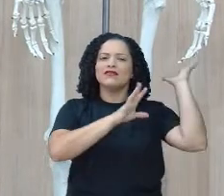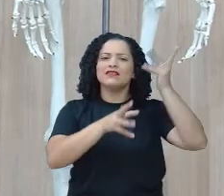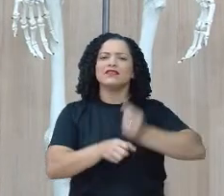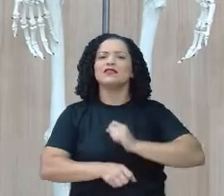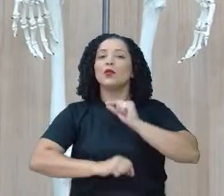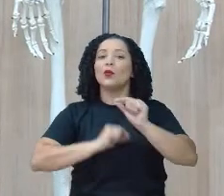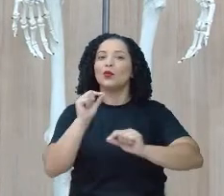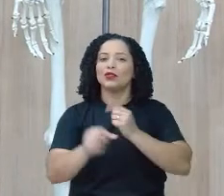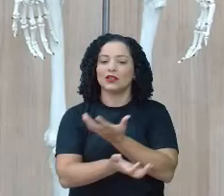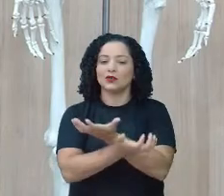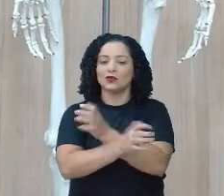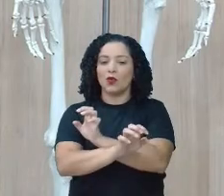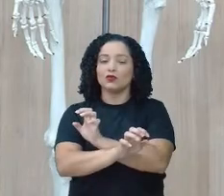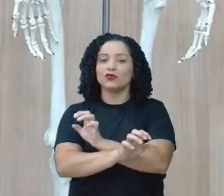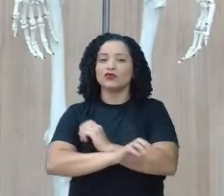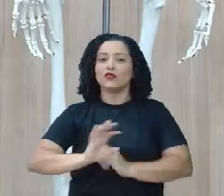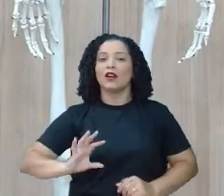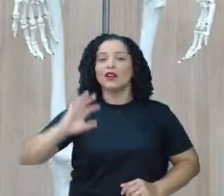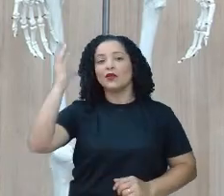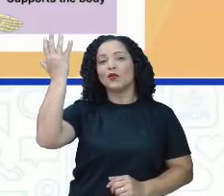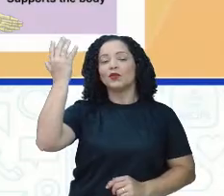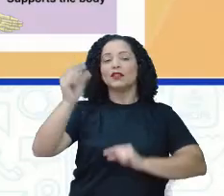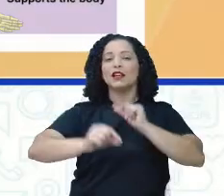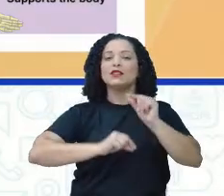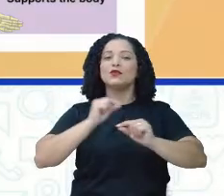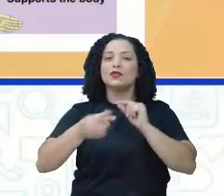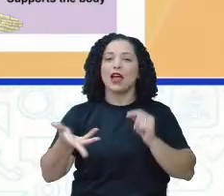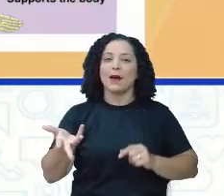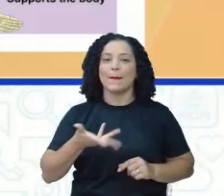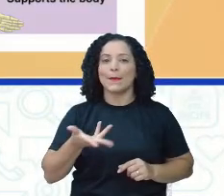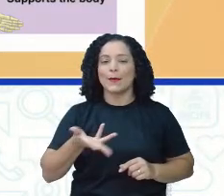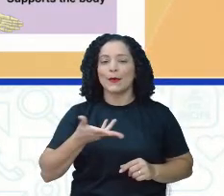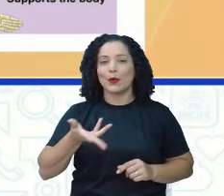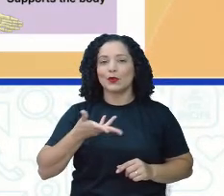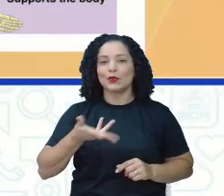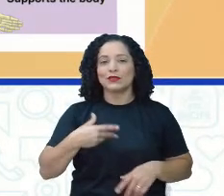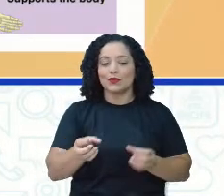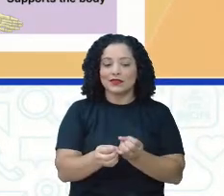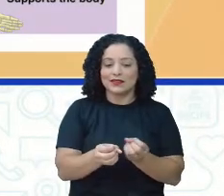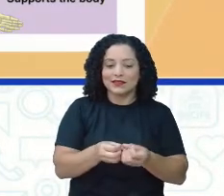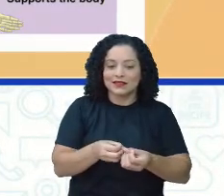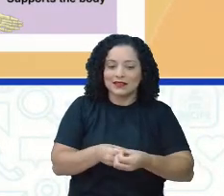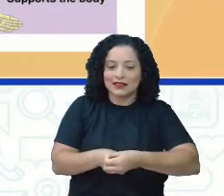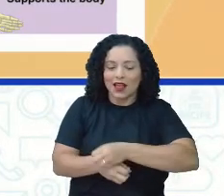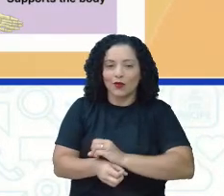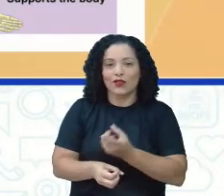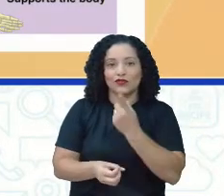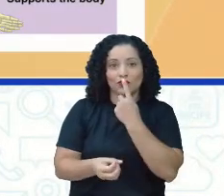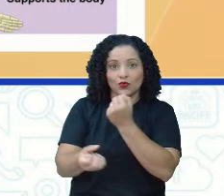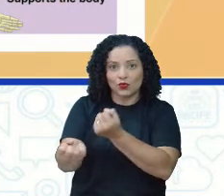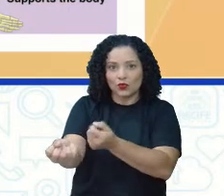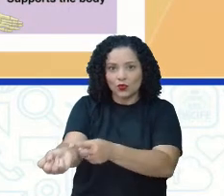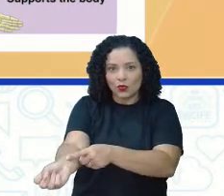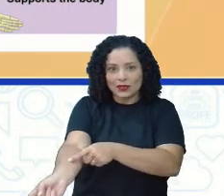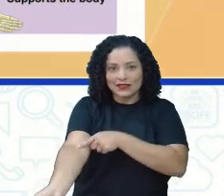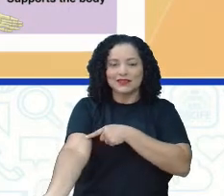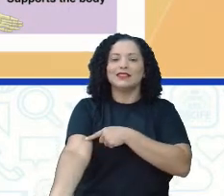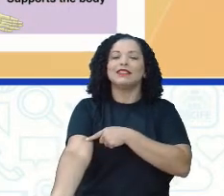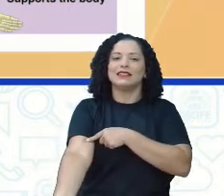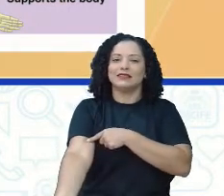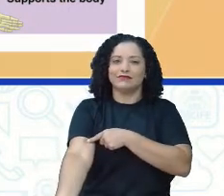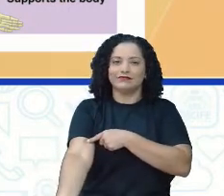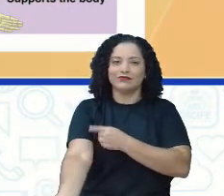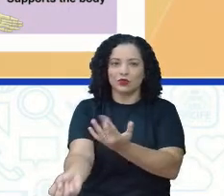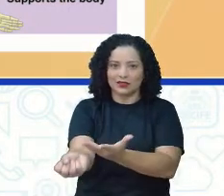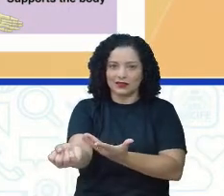né, onde ocorre aí a produção de células sanguíneas. A questão aí dos glóbulos brancos, que